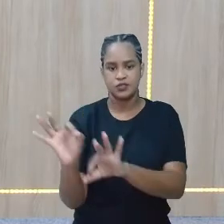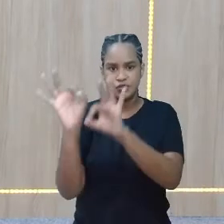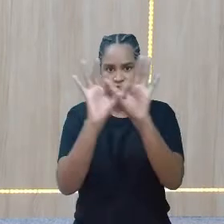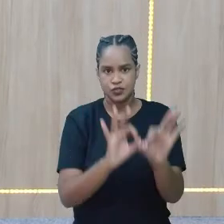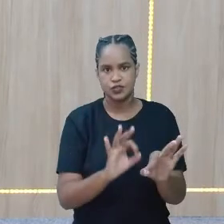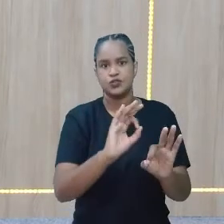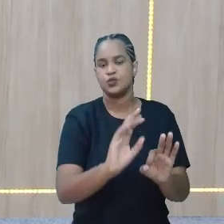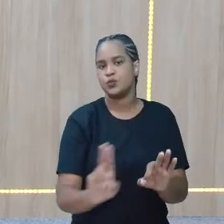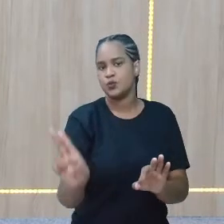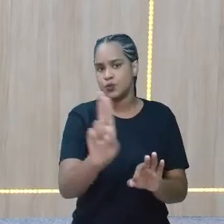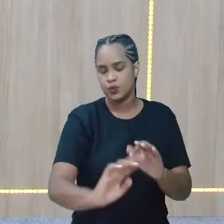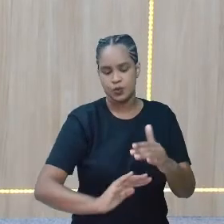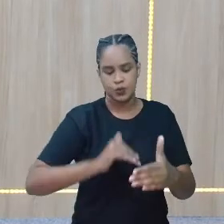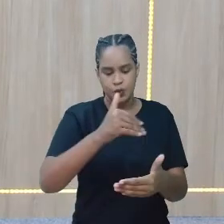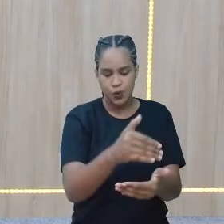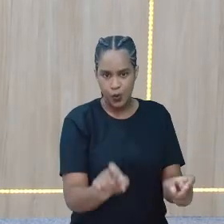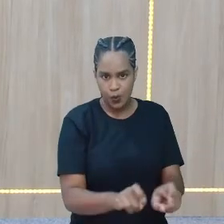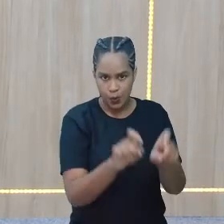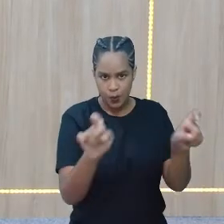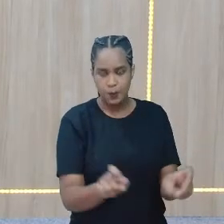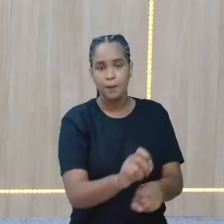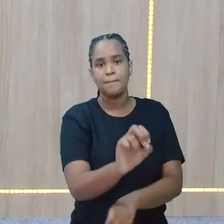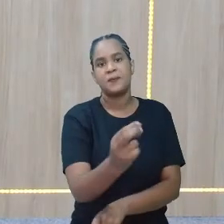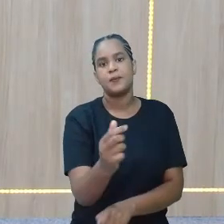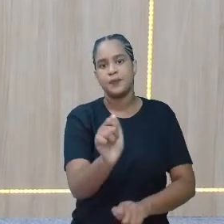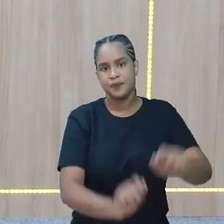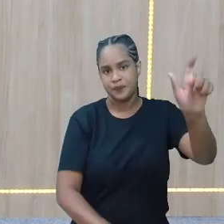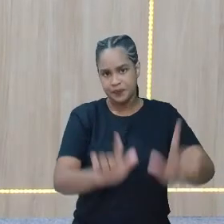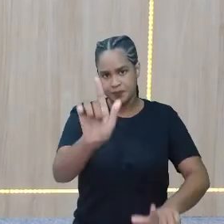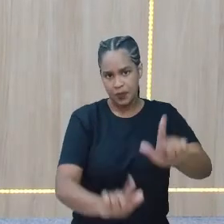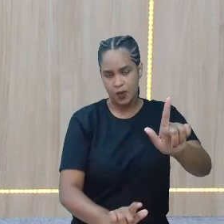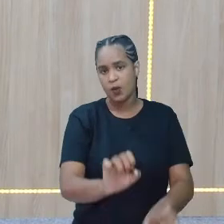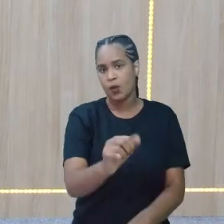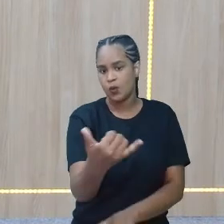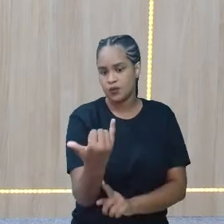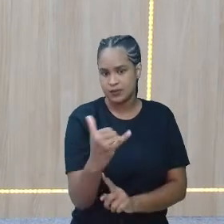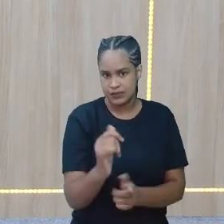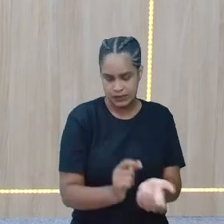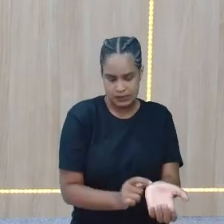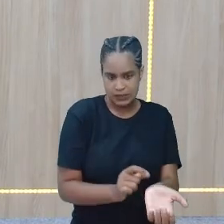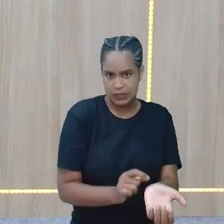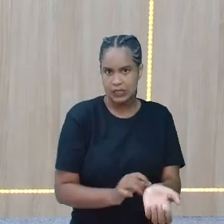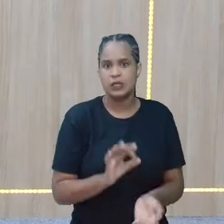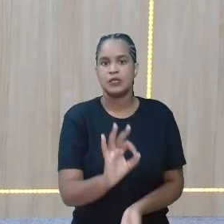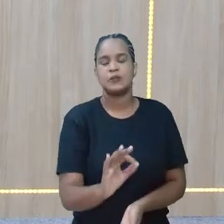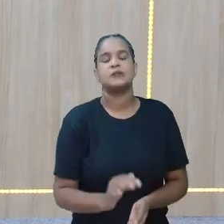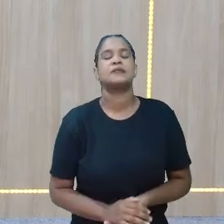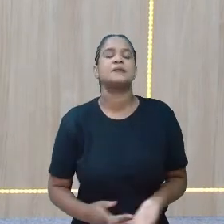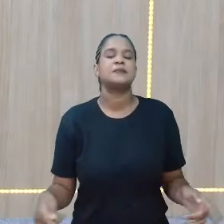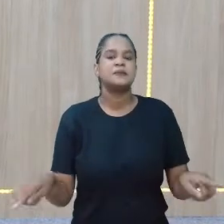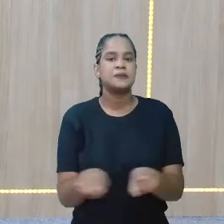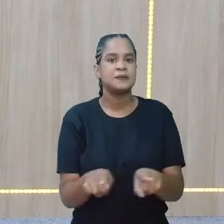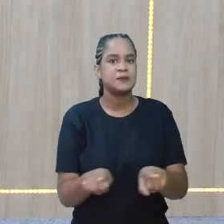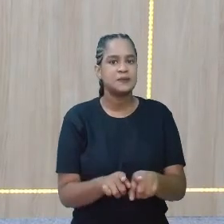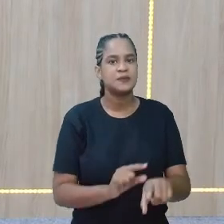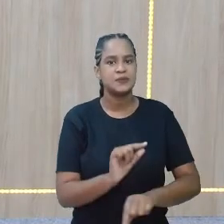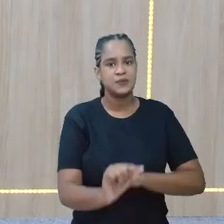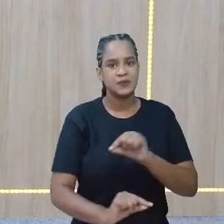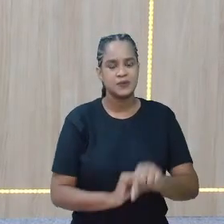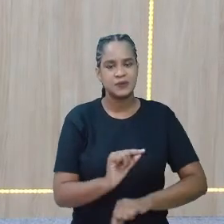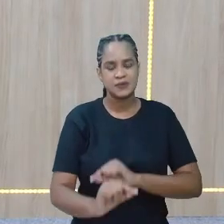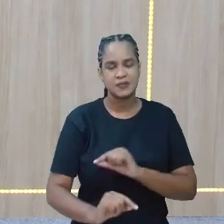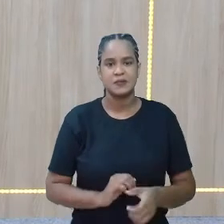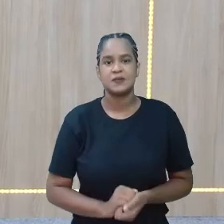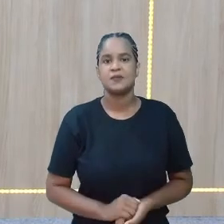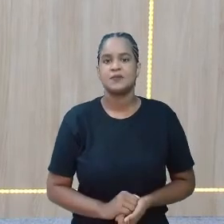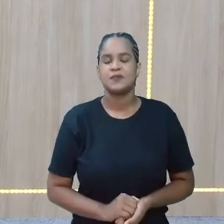computador, através da televisão ou através do seu dispositivo móvel, certo? E sobre esse dispositivo